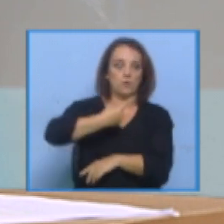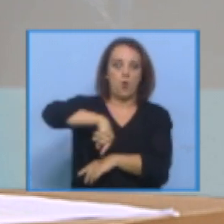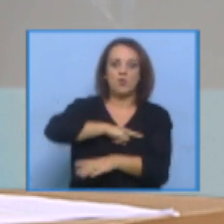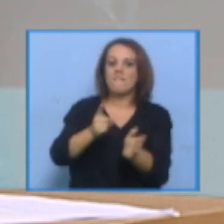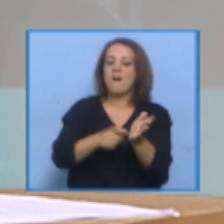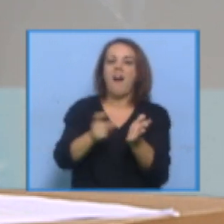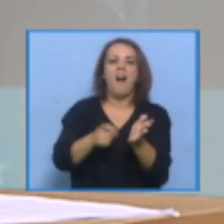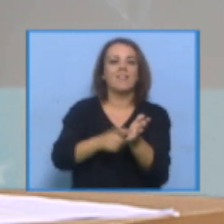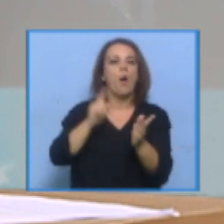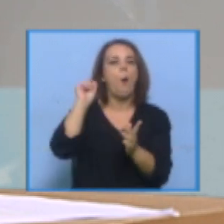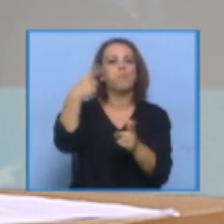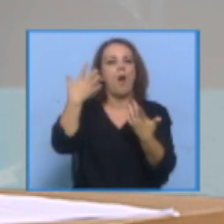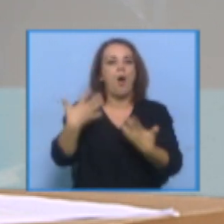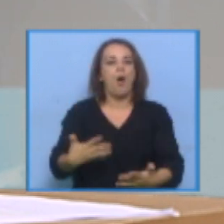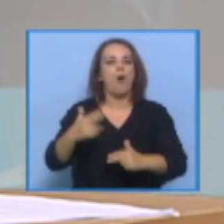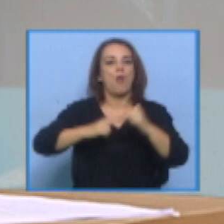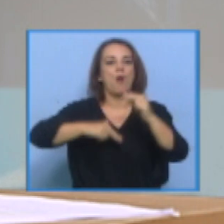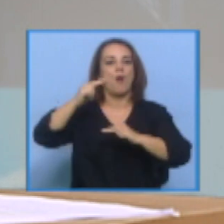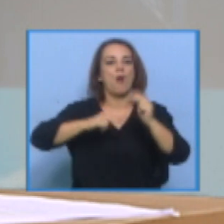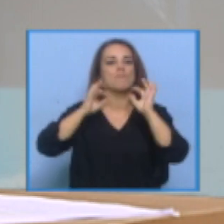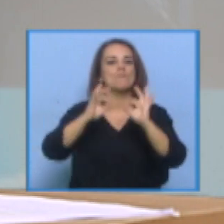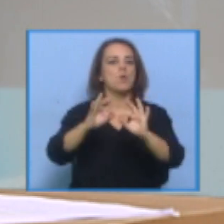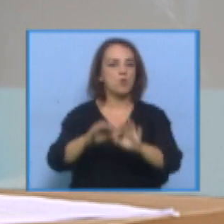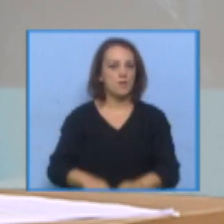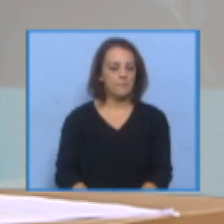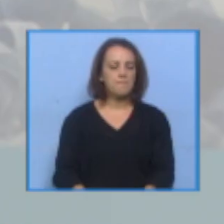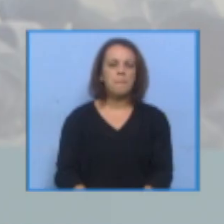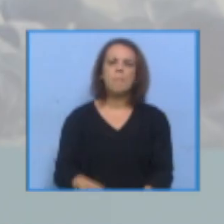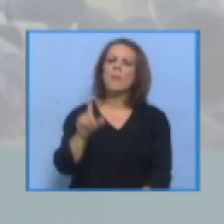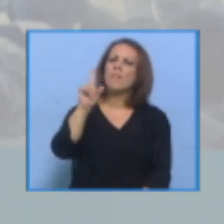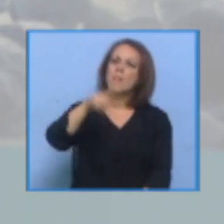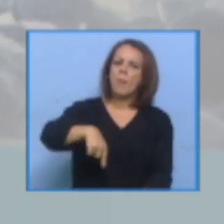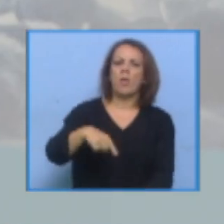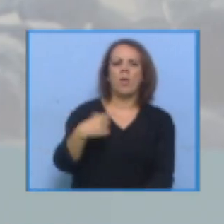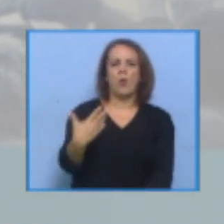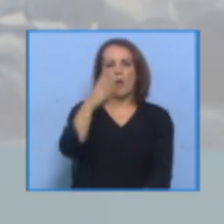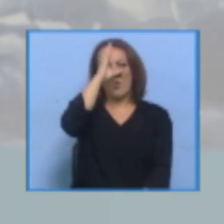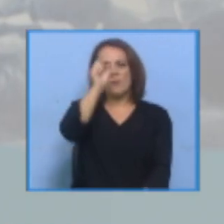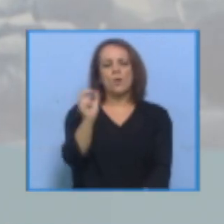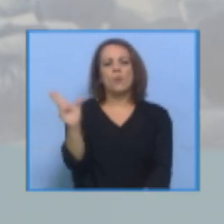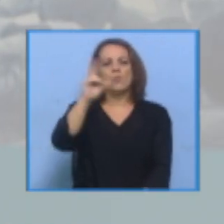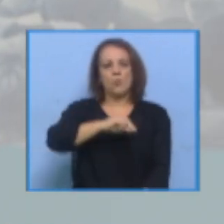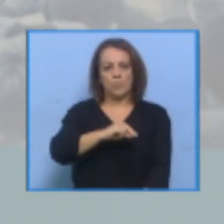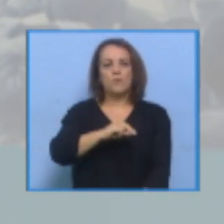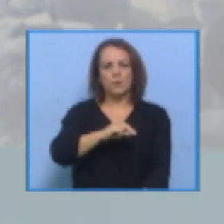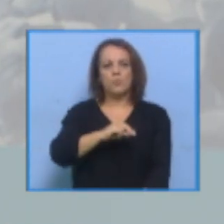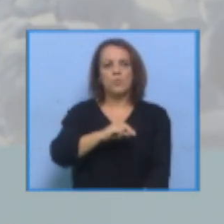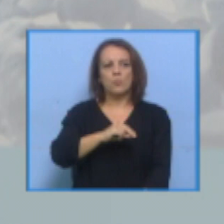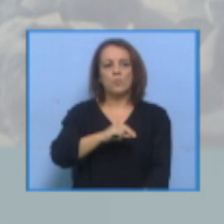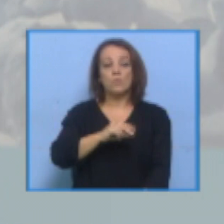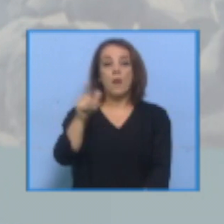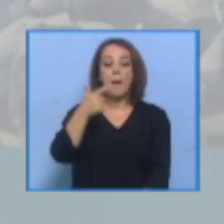já deveríamos estar a tratar dessas infraestruturas. E o facto deste novo governo não avançar com a